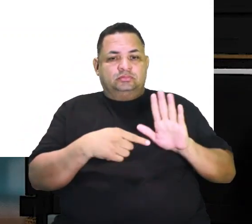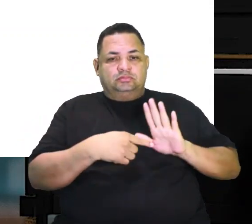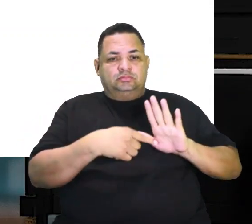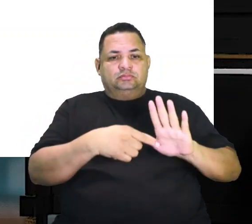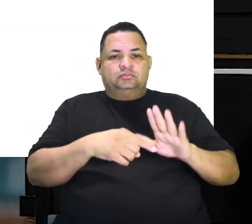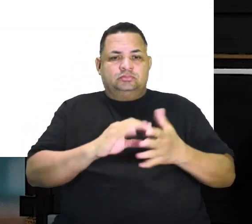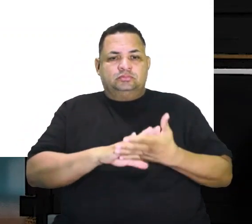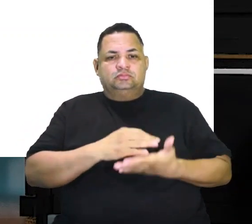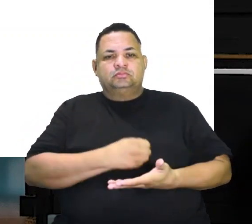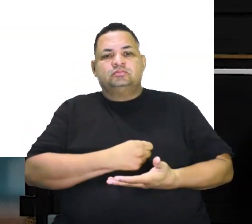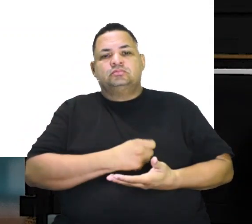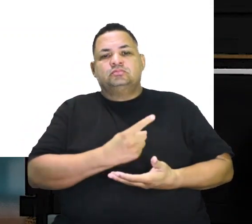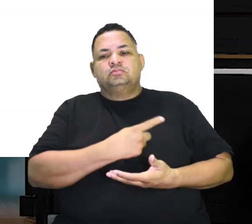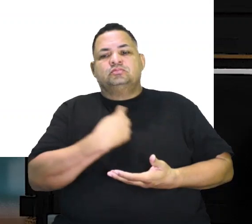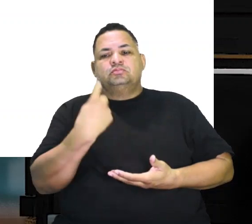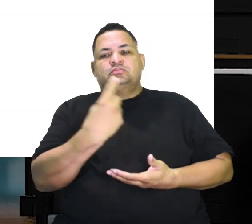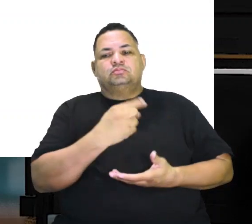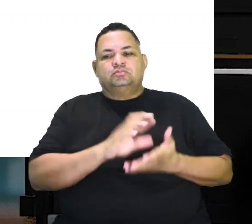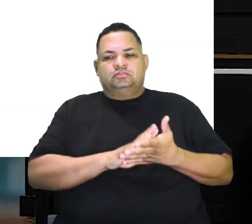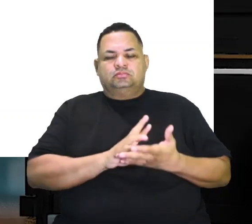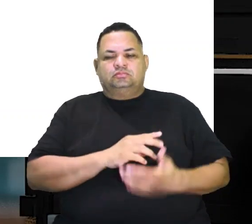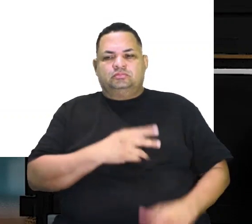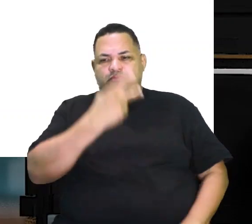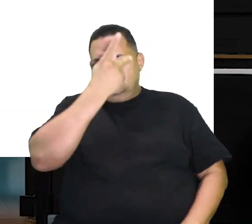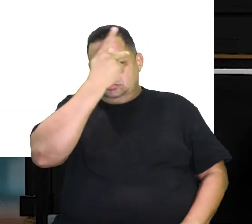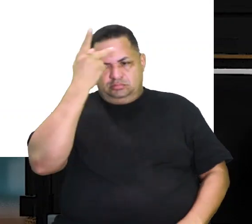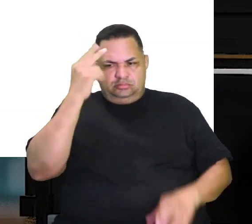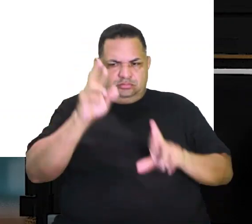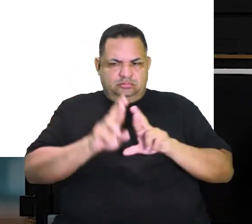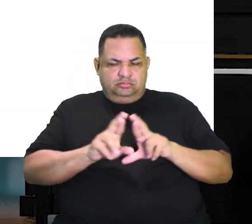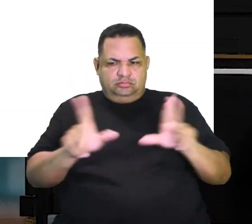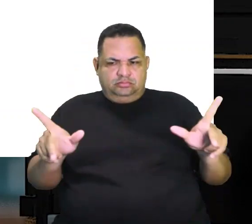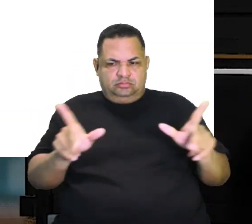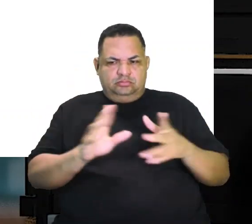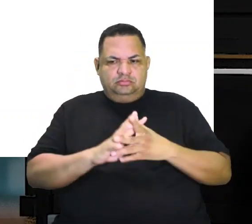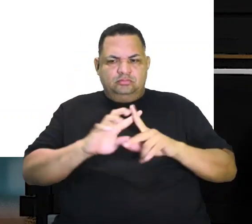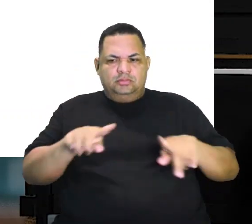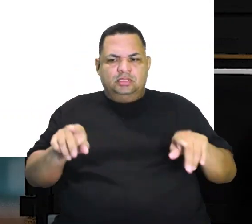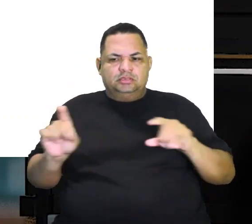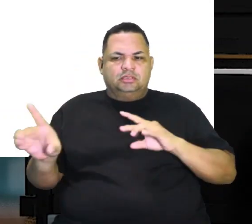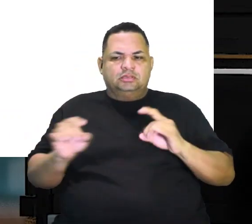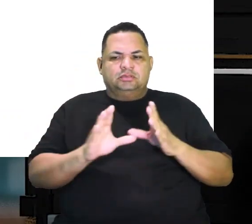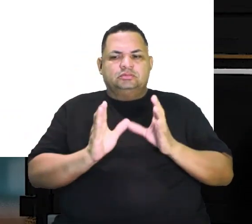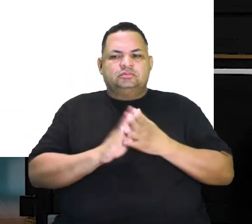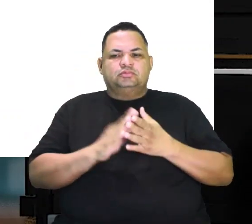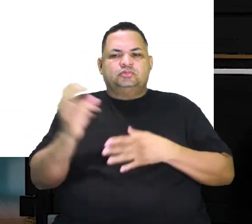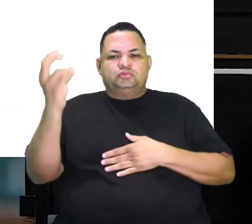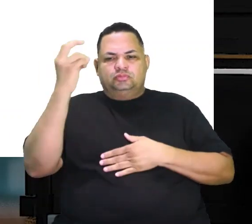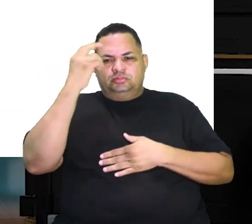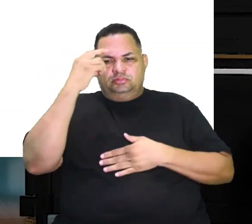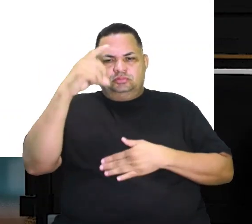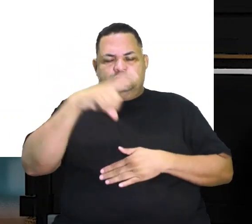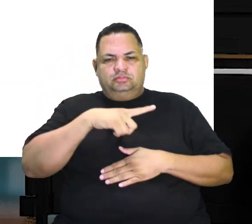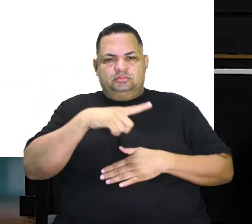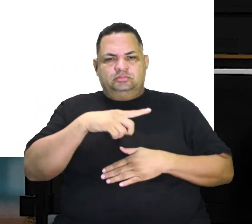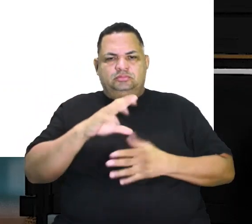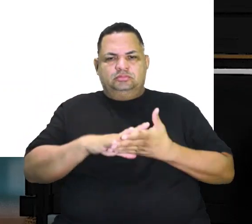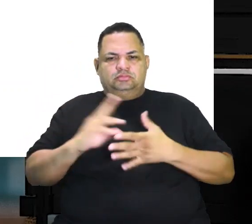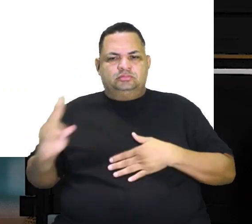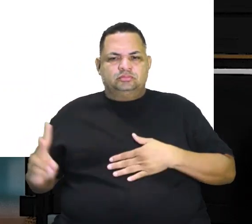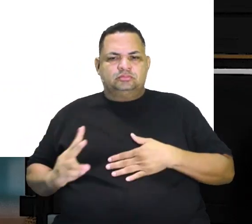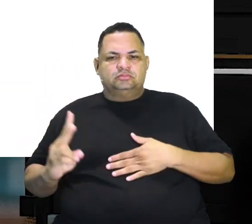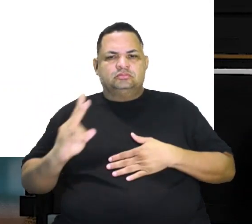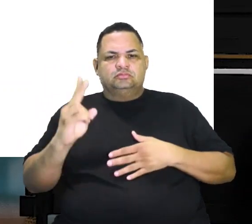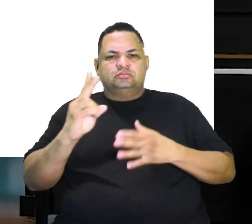social, né, e que eles mostram o quanto somos todos diferentes, porém com as suas especificidades,